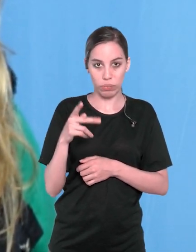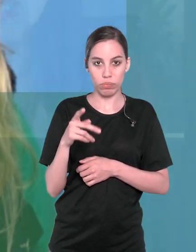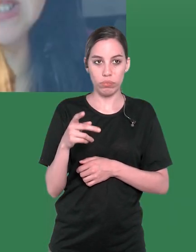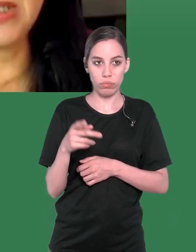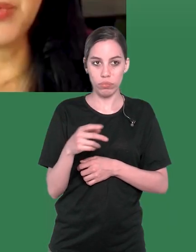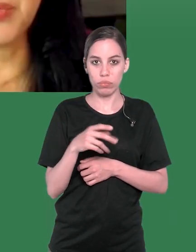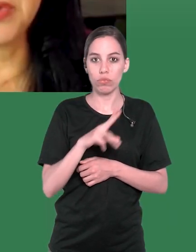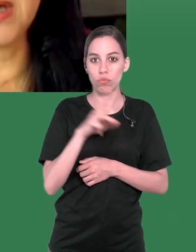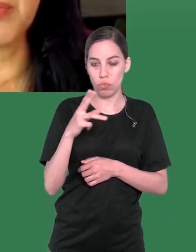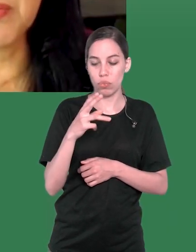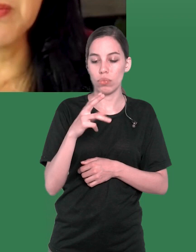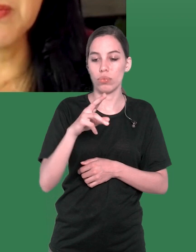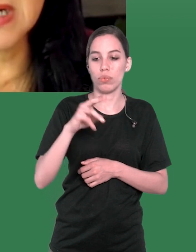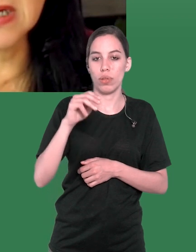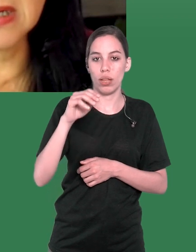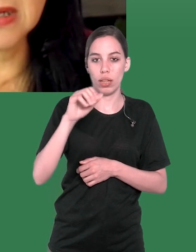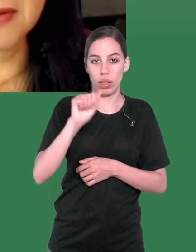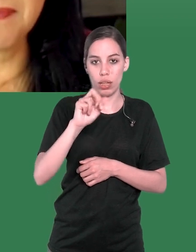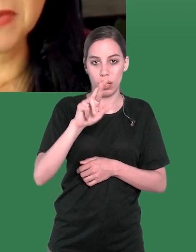eu inicio, né,